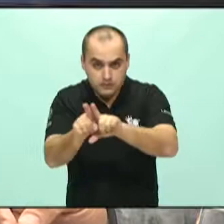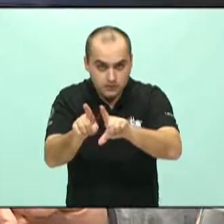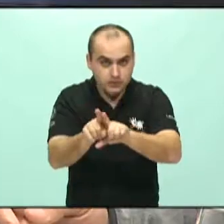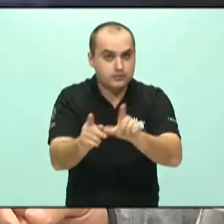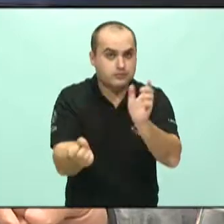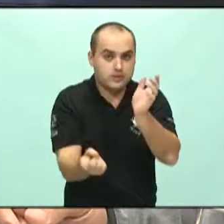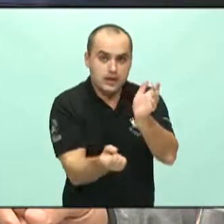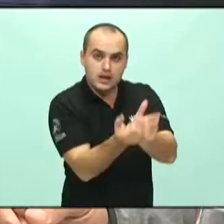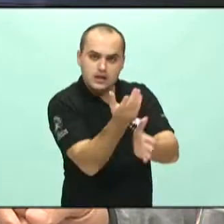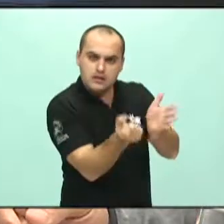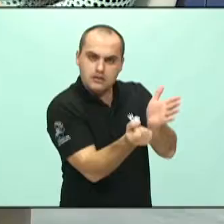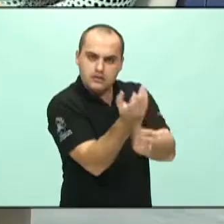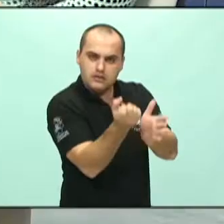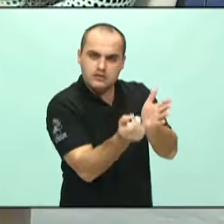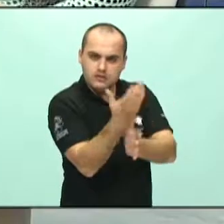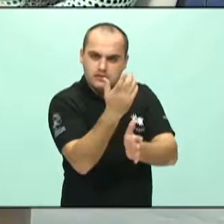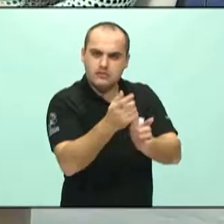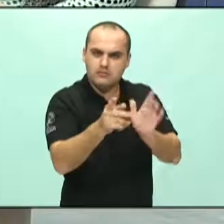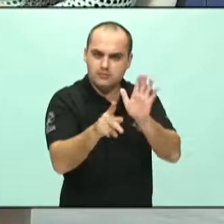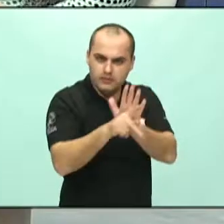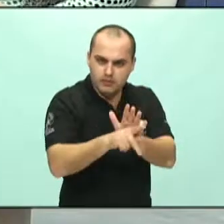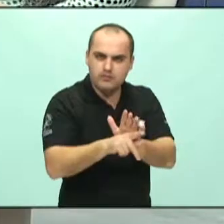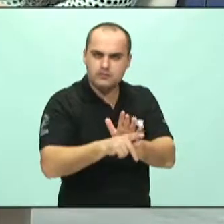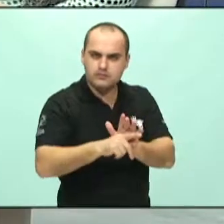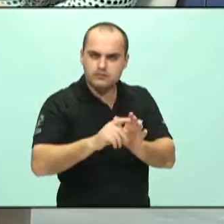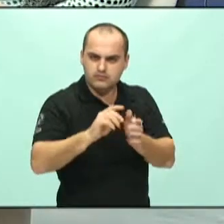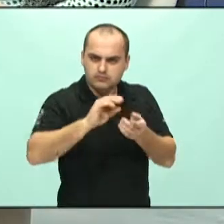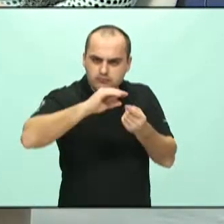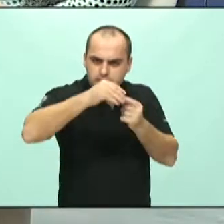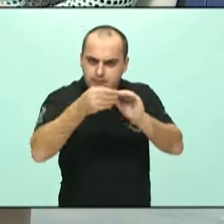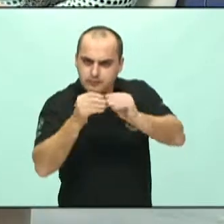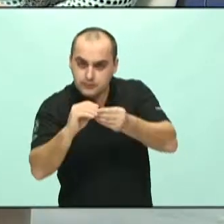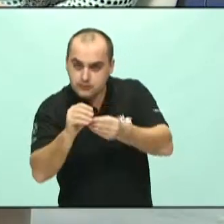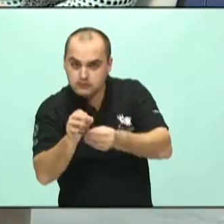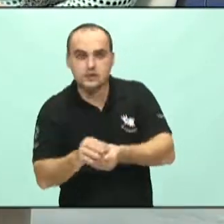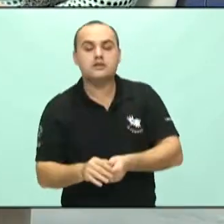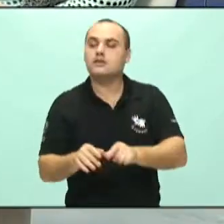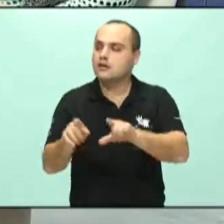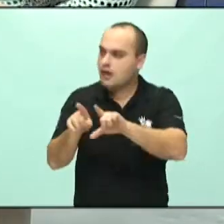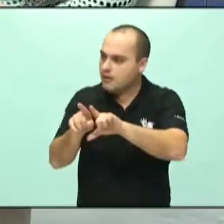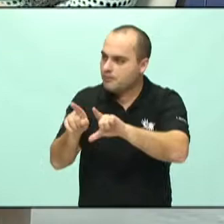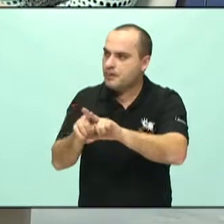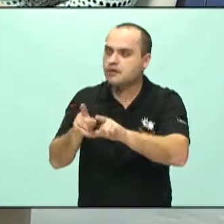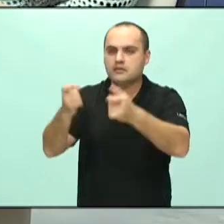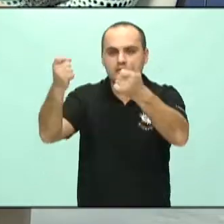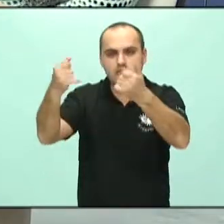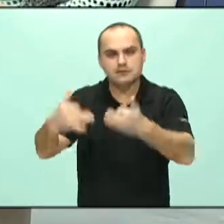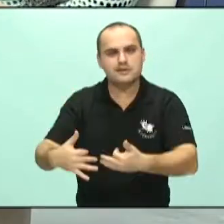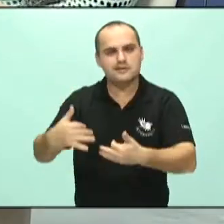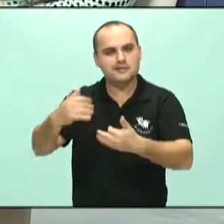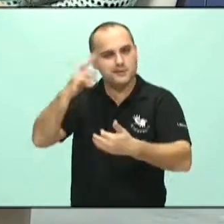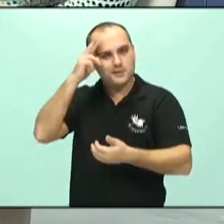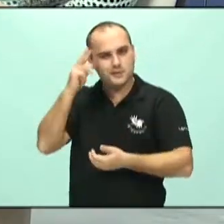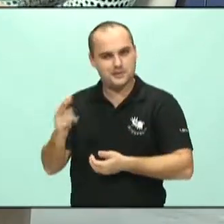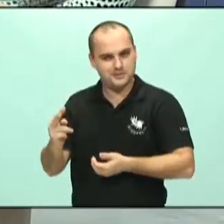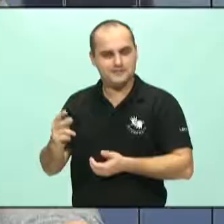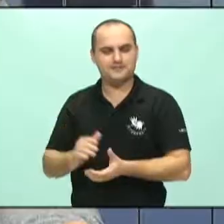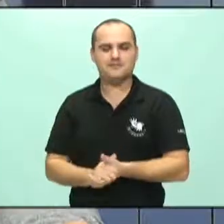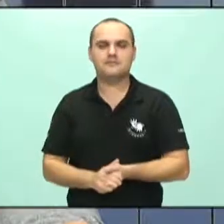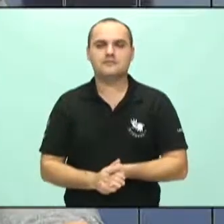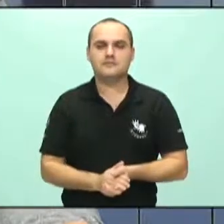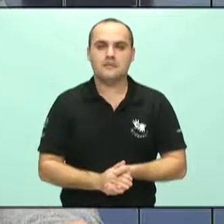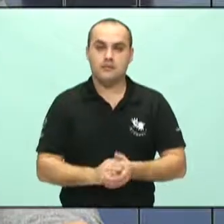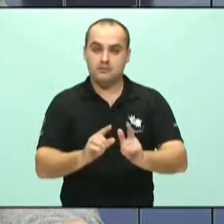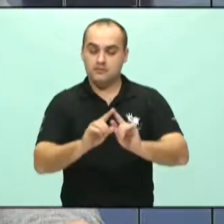de pequenos instrumentos, objetos. E contando a história também, né, que a gente fez aquele espetáculo Raiz da Capoeira. Mas para